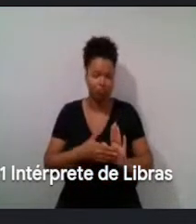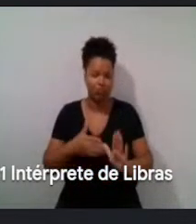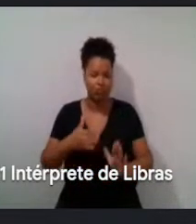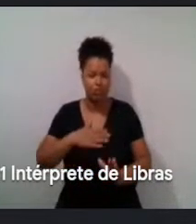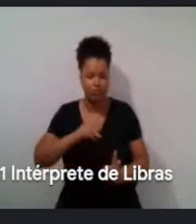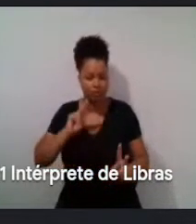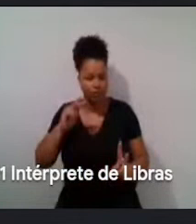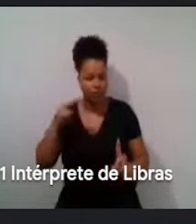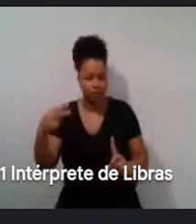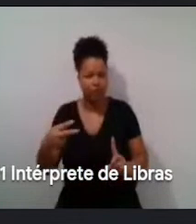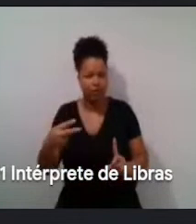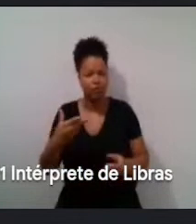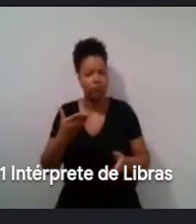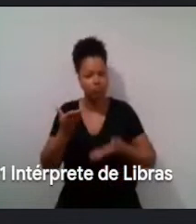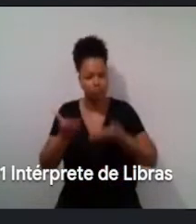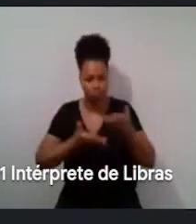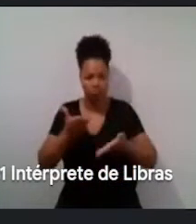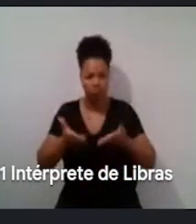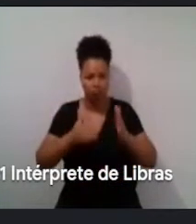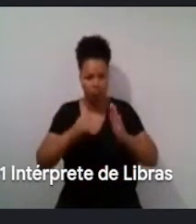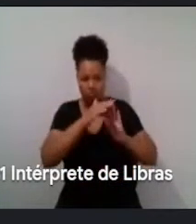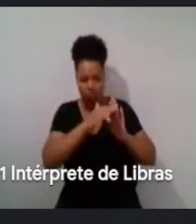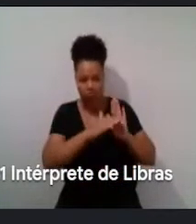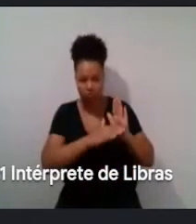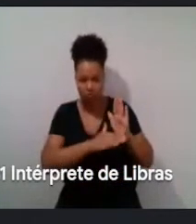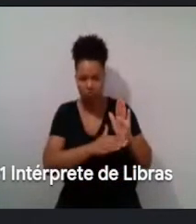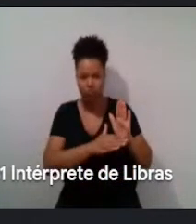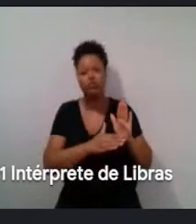requisitos, atende ao disposto do regimento interno desta Corte,